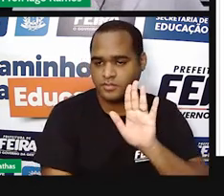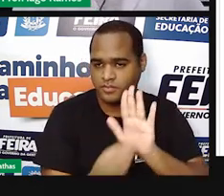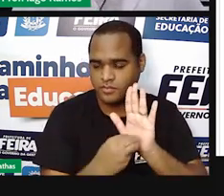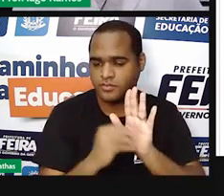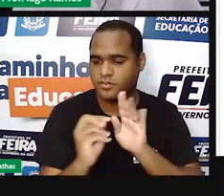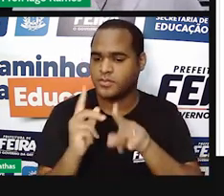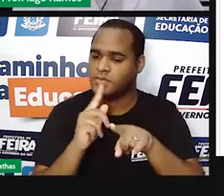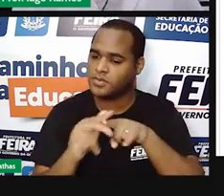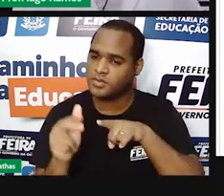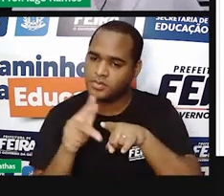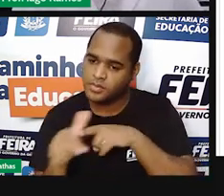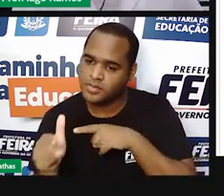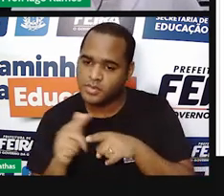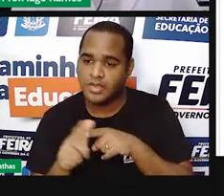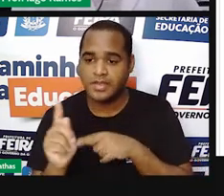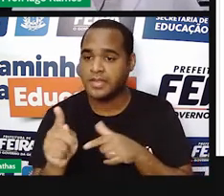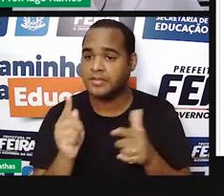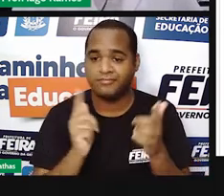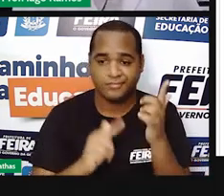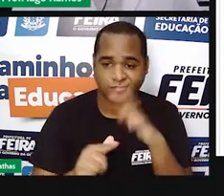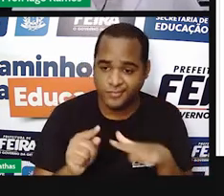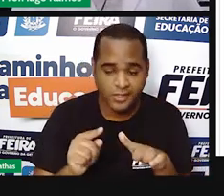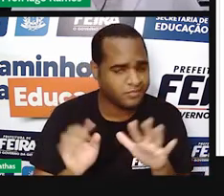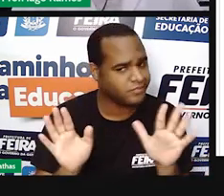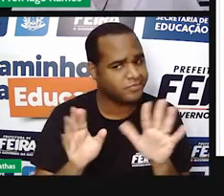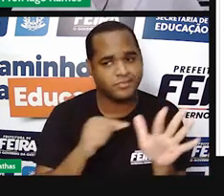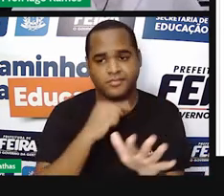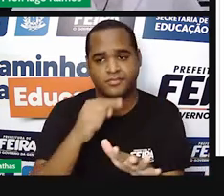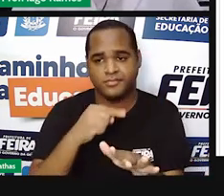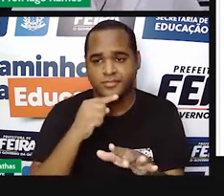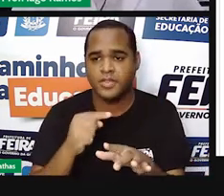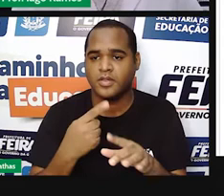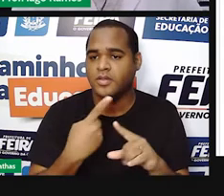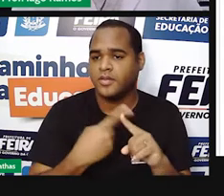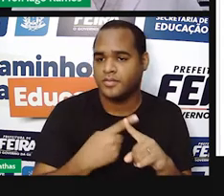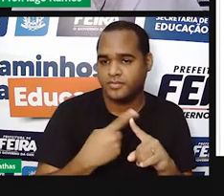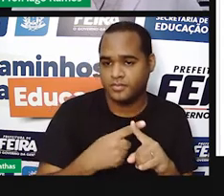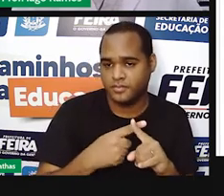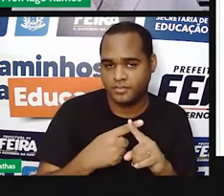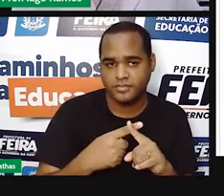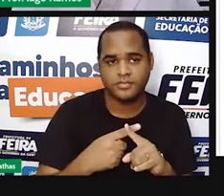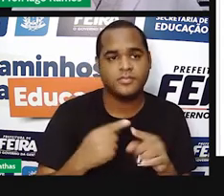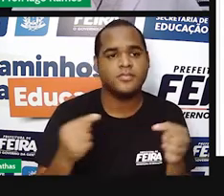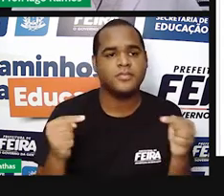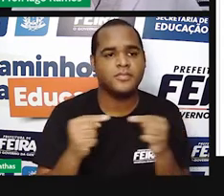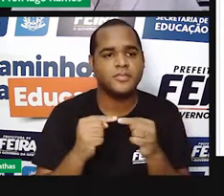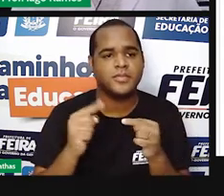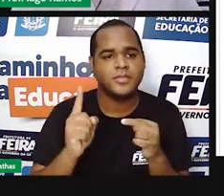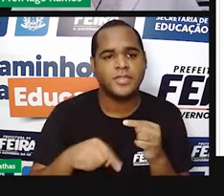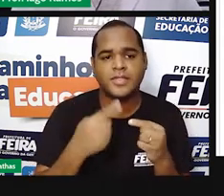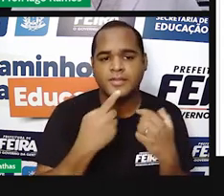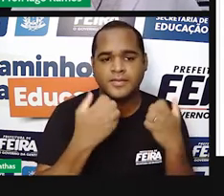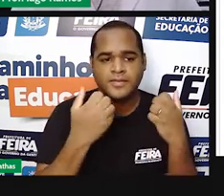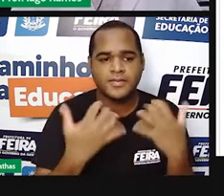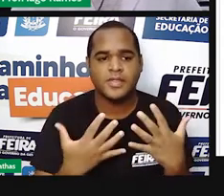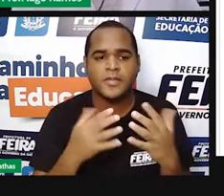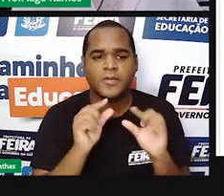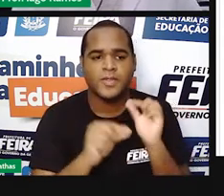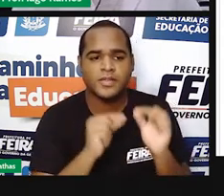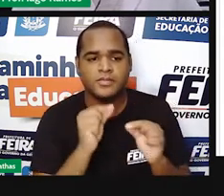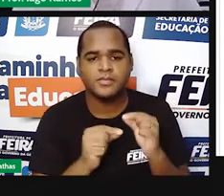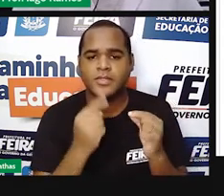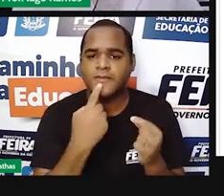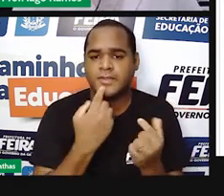não vai vencer o senão vai vencer o jogo tá porque só vai ter esses dois círculos aqui então